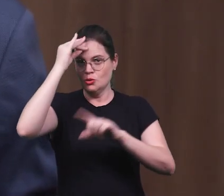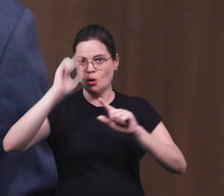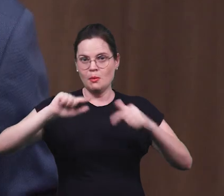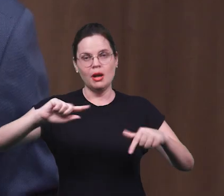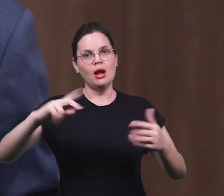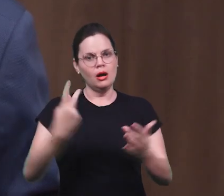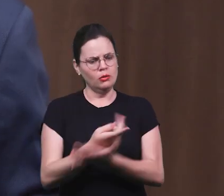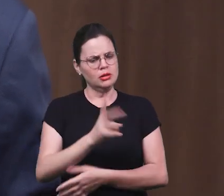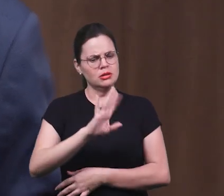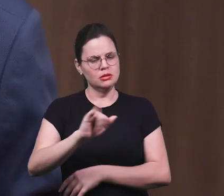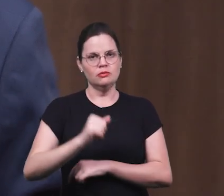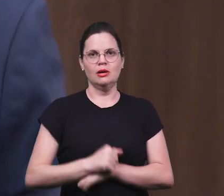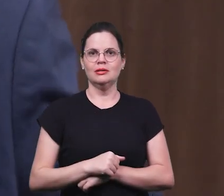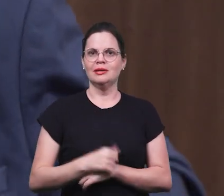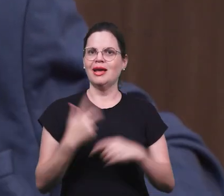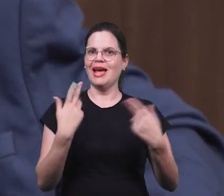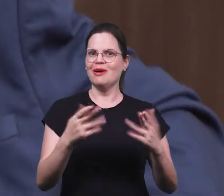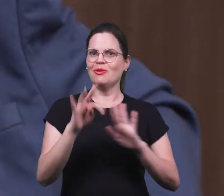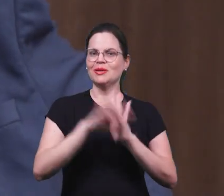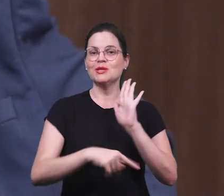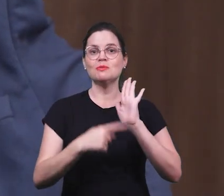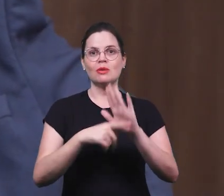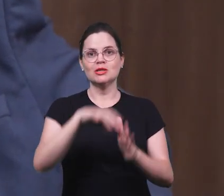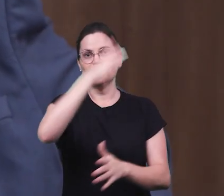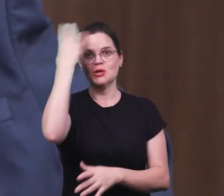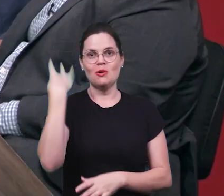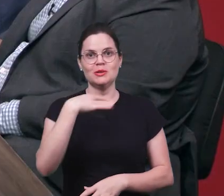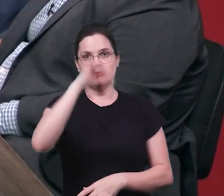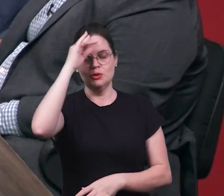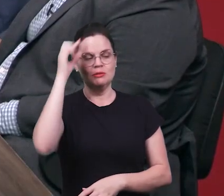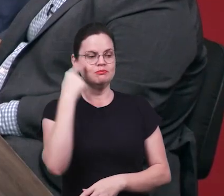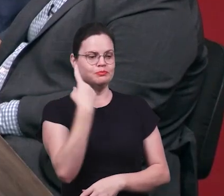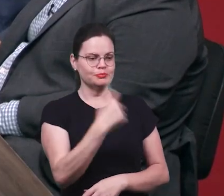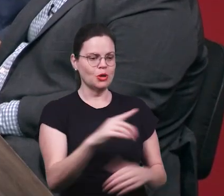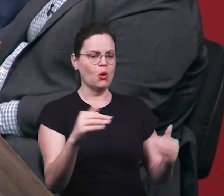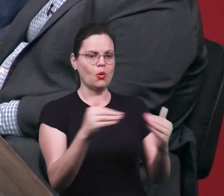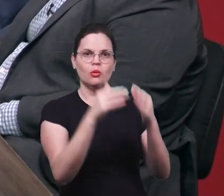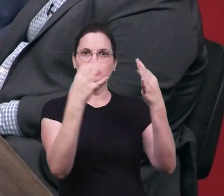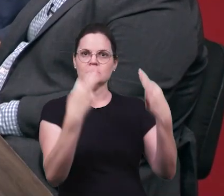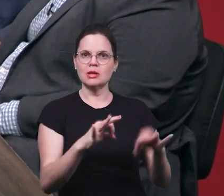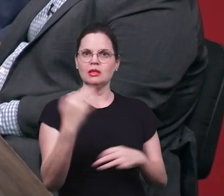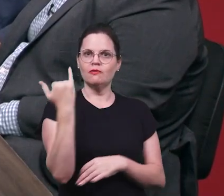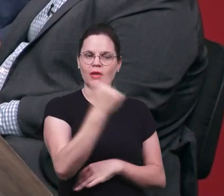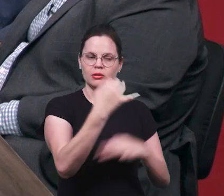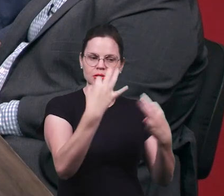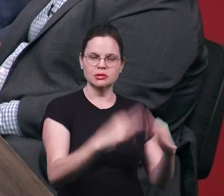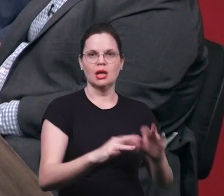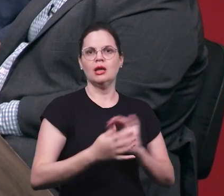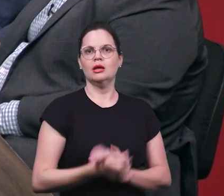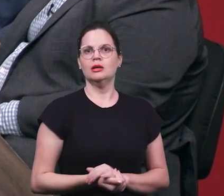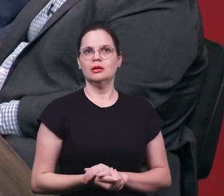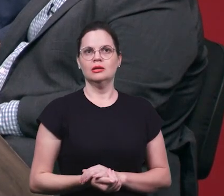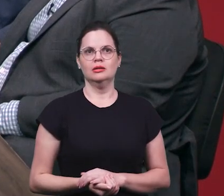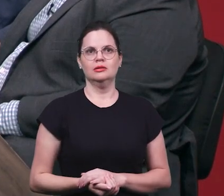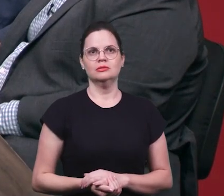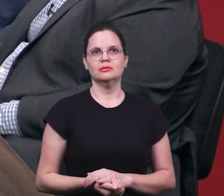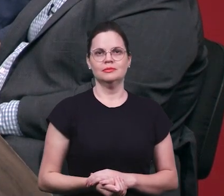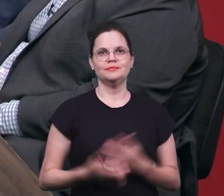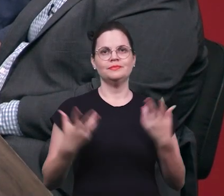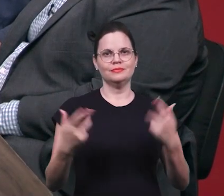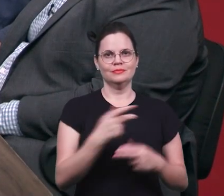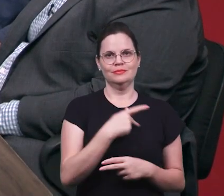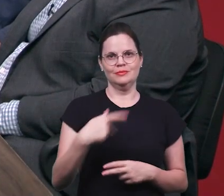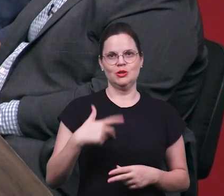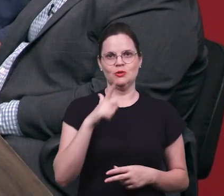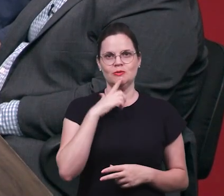pareceu bem ao Espírito Santo, né? Isso que é importante. Né? Mas o pastor Luiz Eugênio aqui falou, é uma coisa que nós